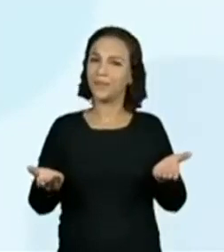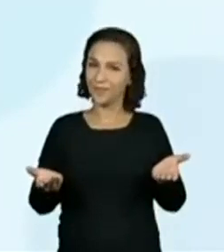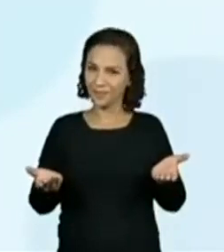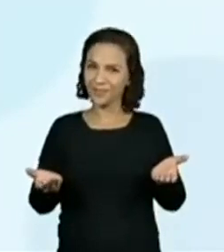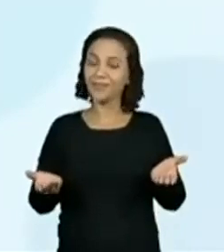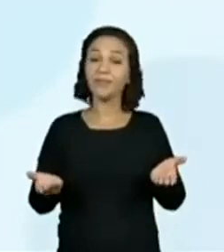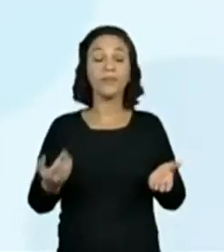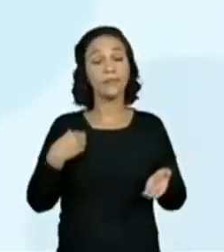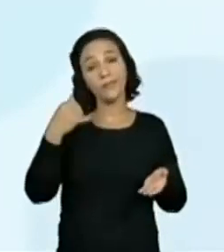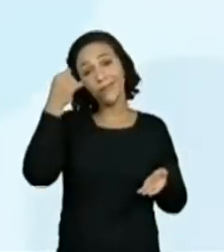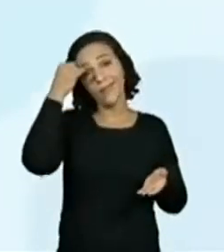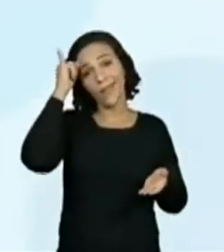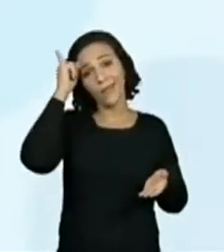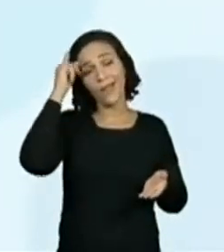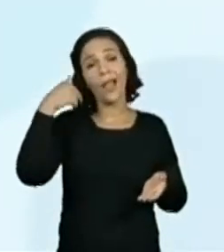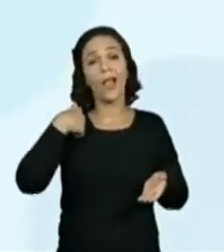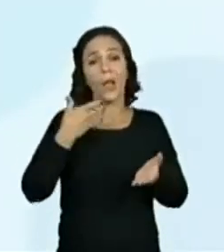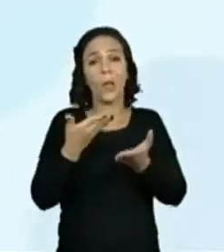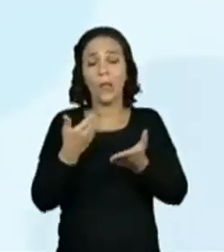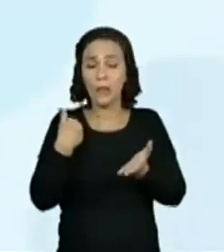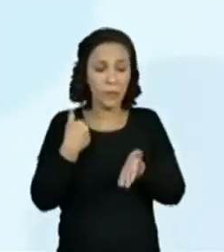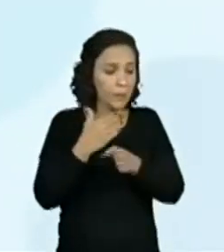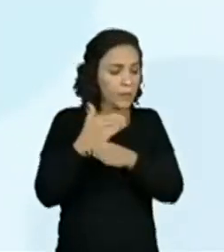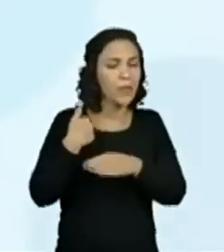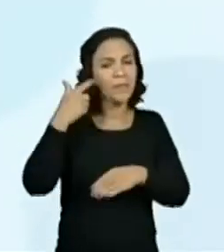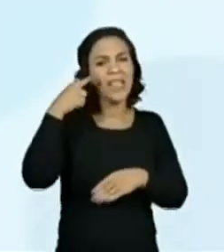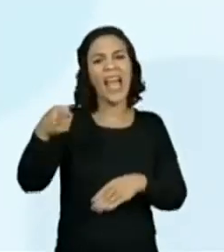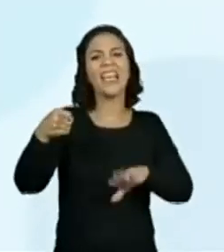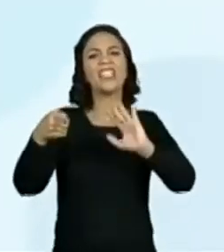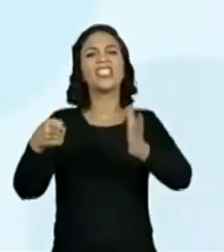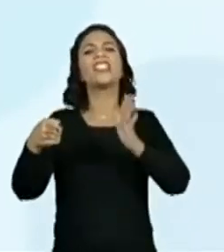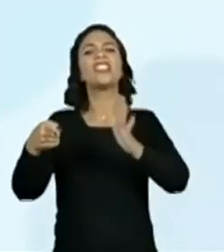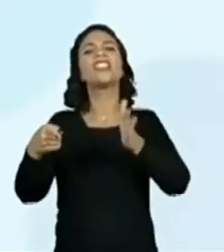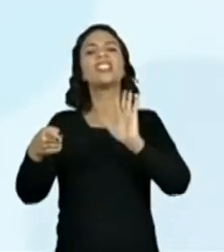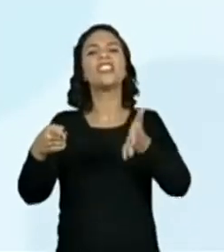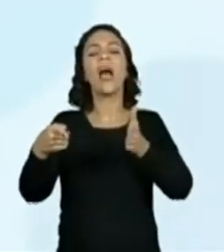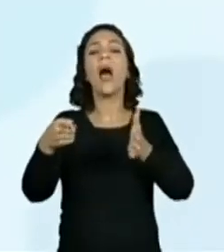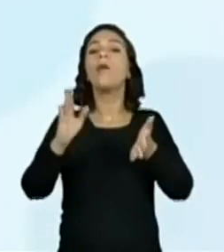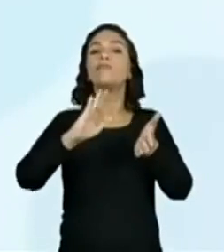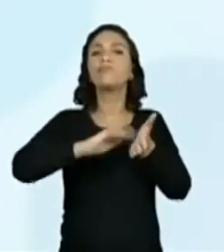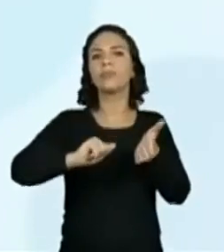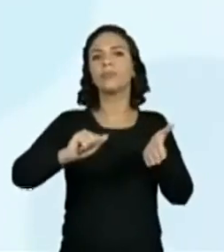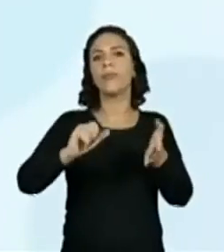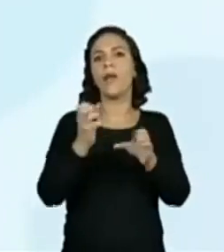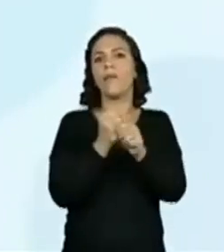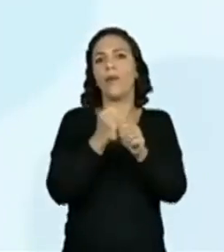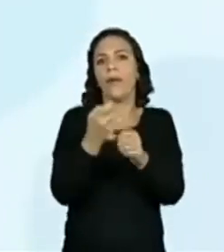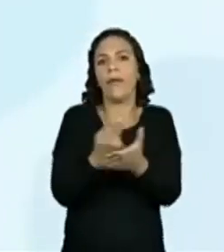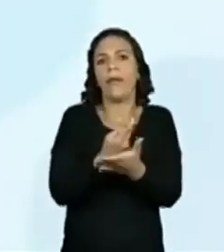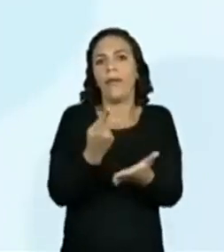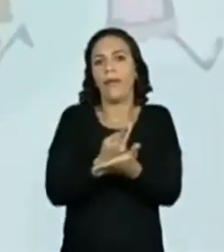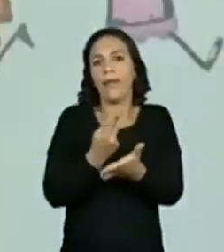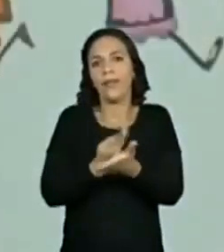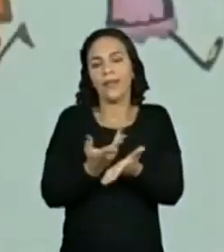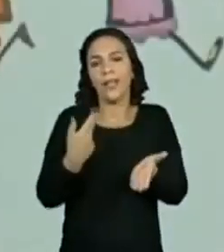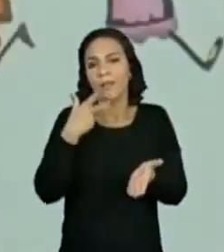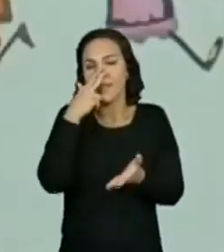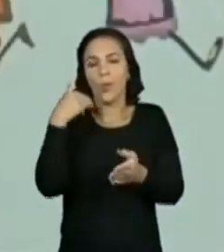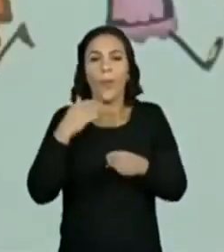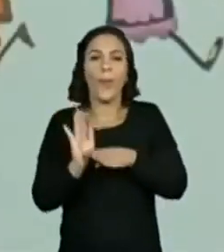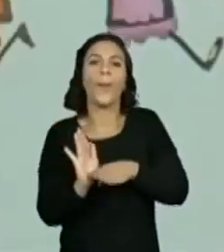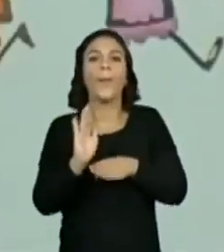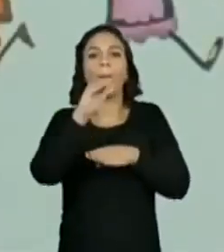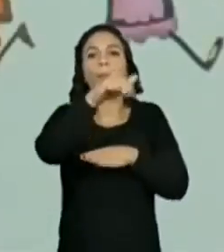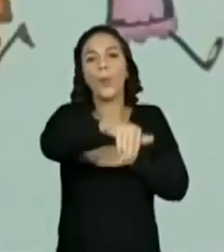para não me perder. De repente, eu achar que eu já contei essa segunda criança, eu ainda não contei e já pulo para a próxima. E